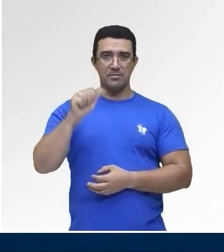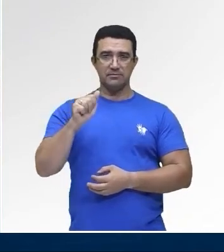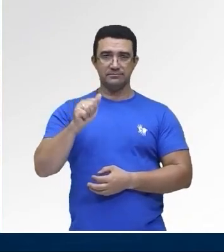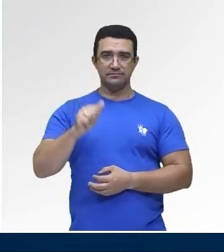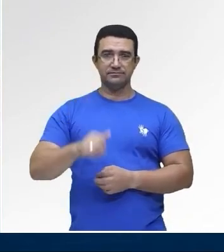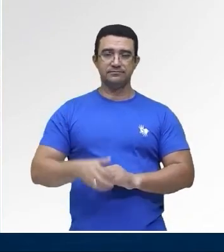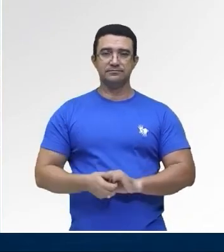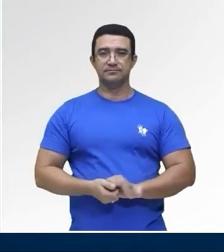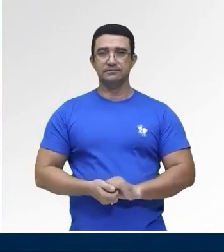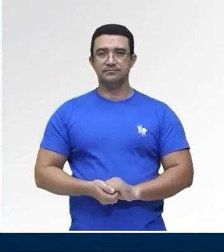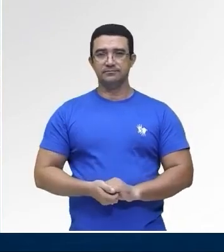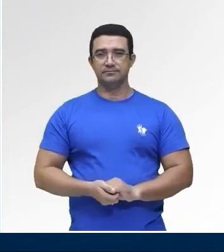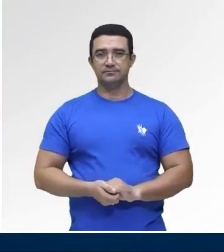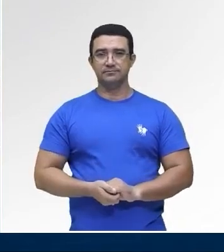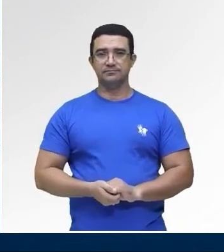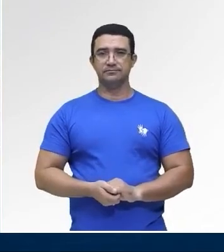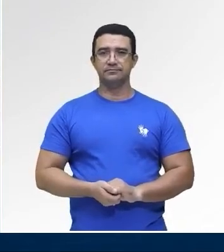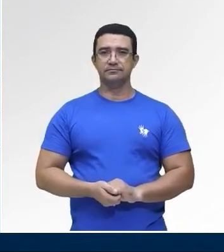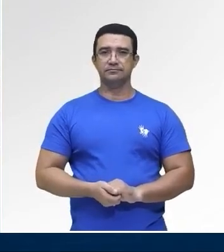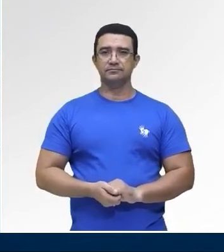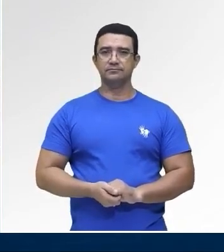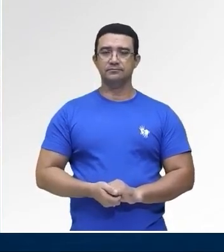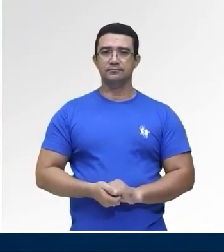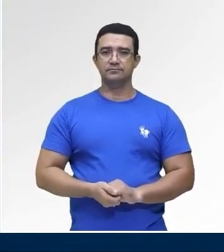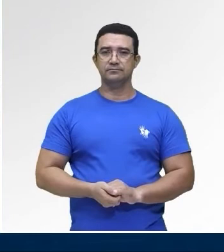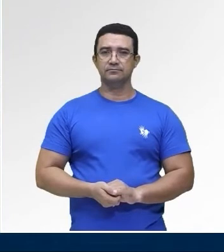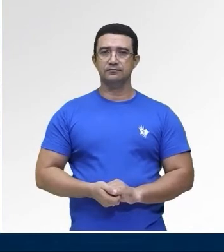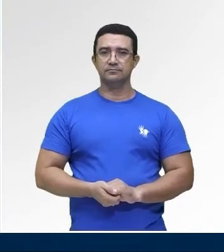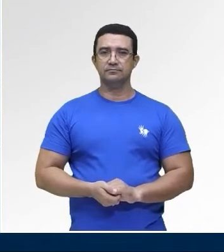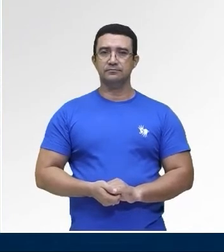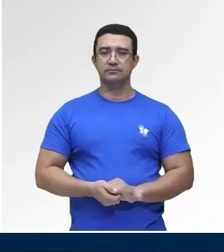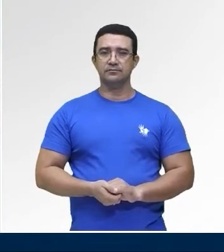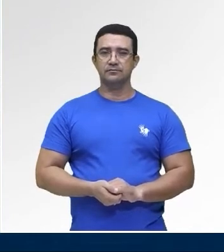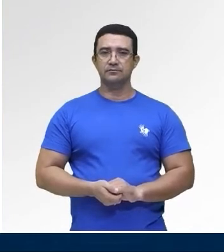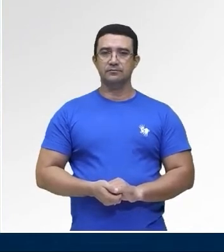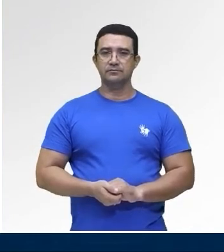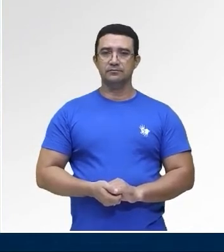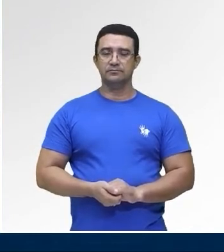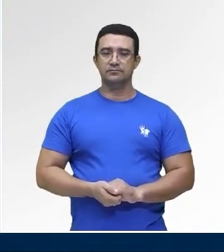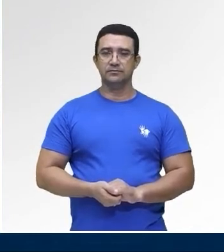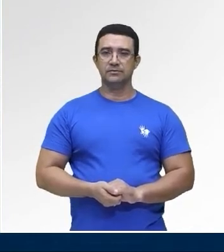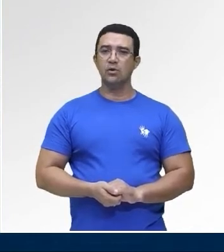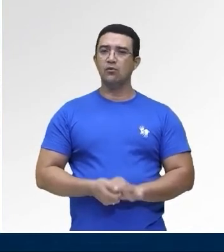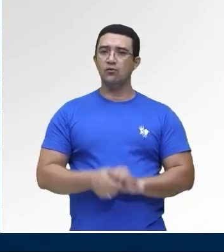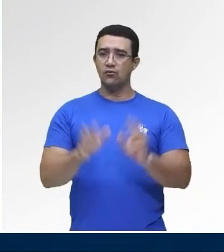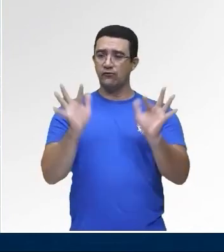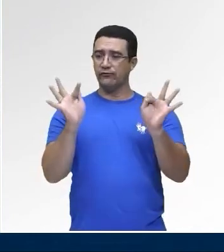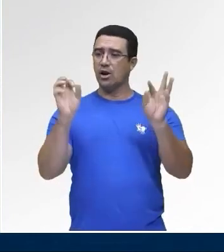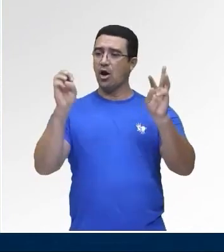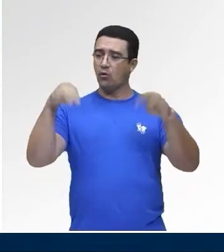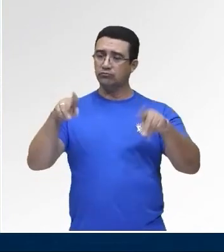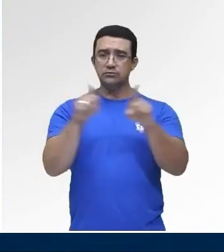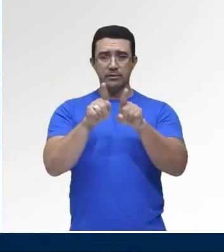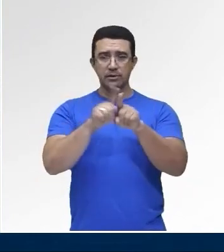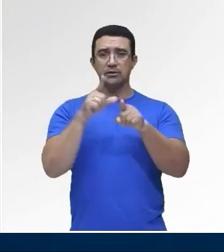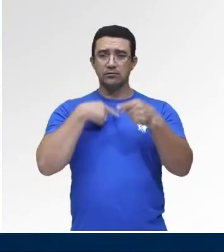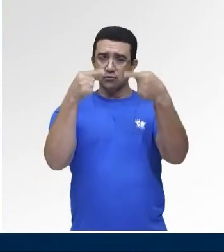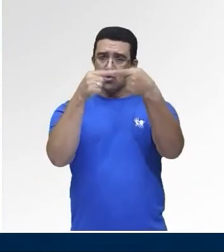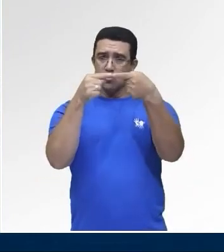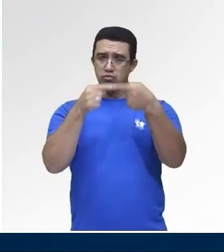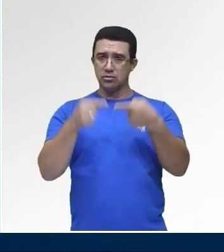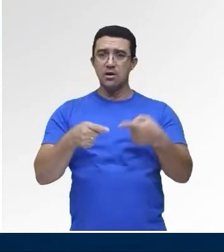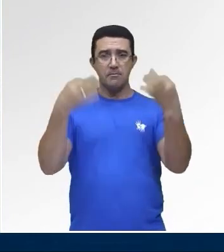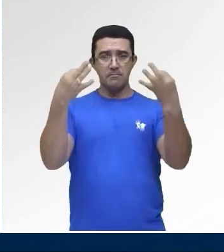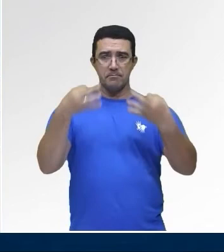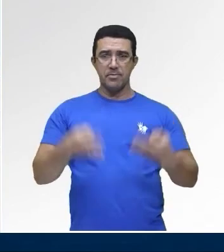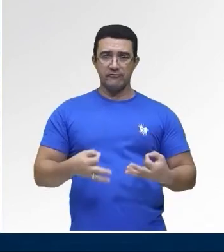adequando muito a esse pincel. Então, aqui nós temos o quê? Uma rima, nessa última estrofe eu tenho uma rima perfeita, tá, gente? E eu